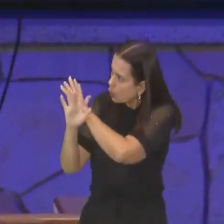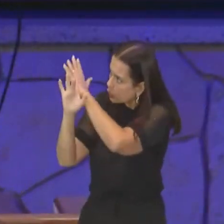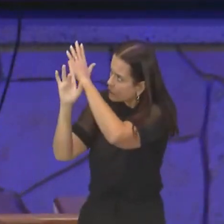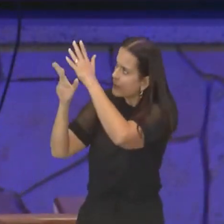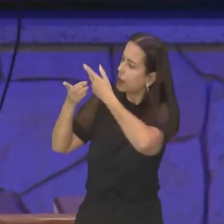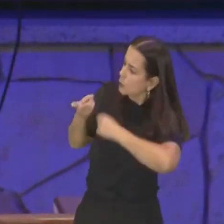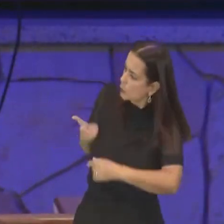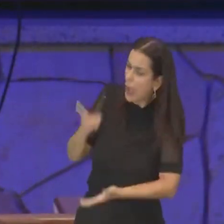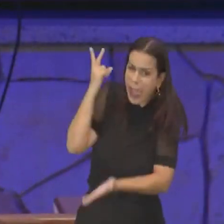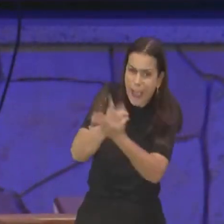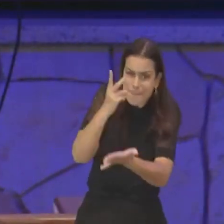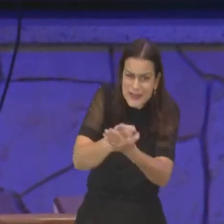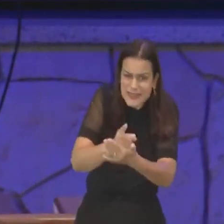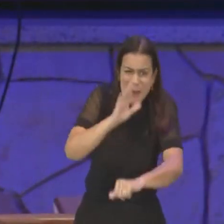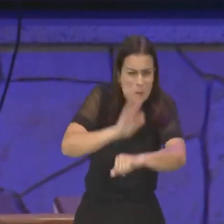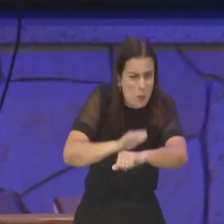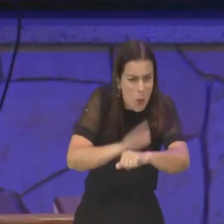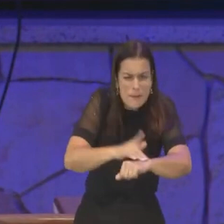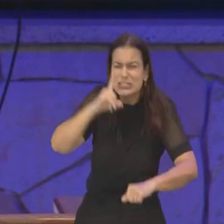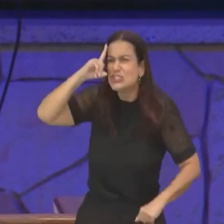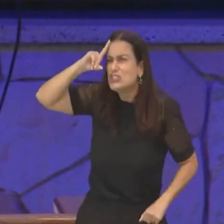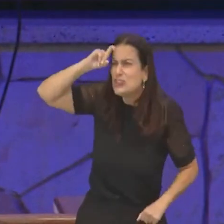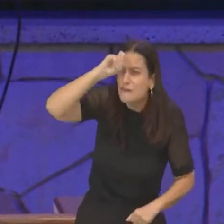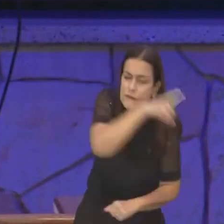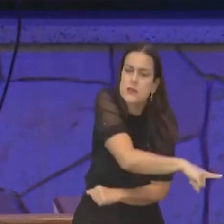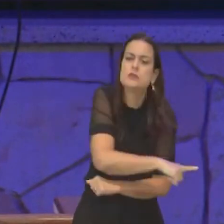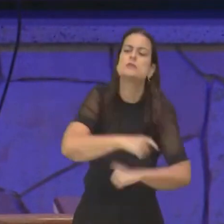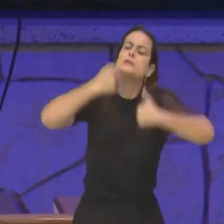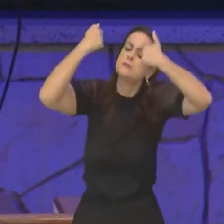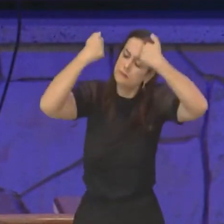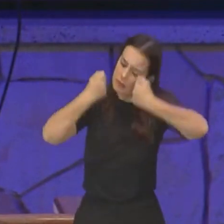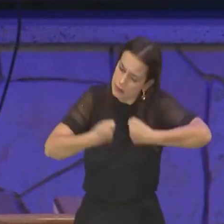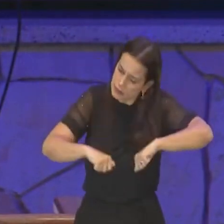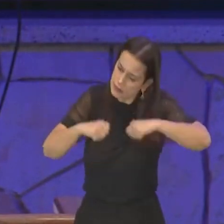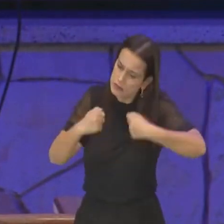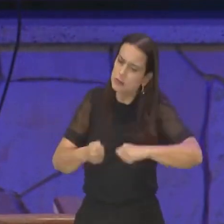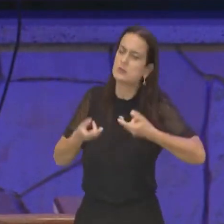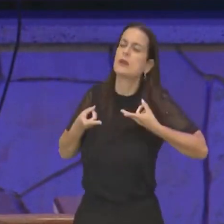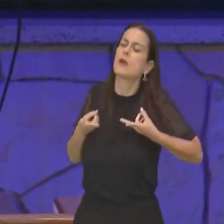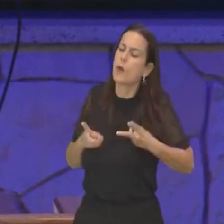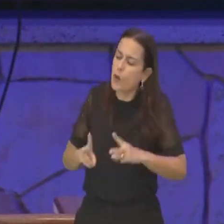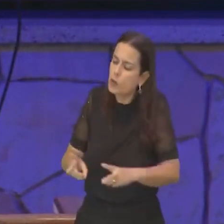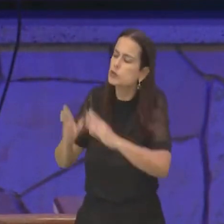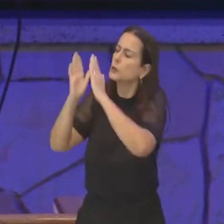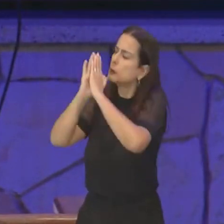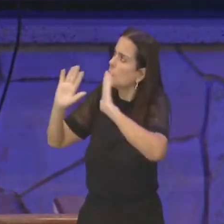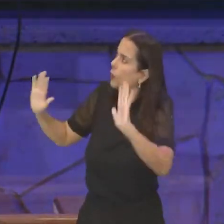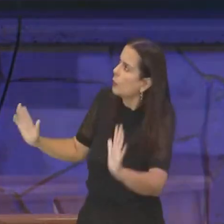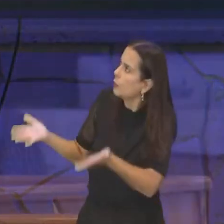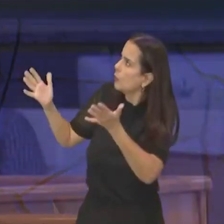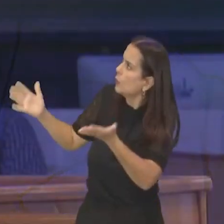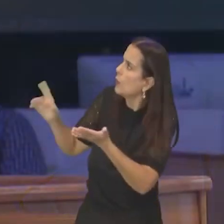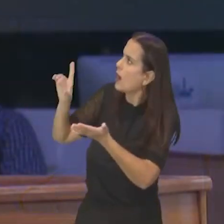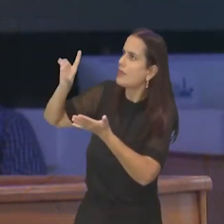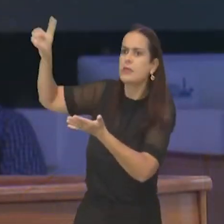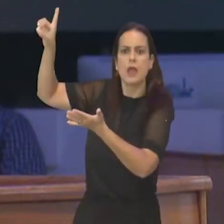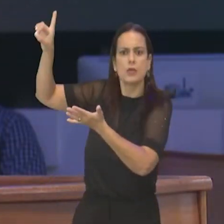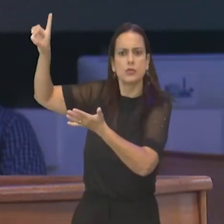Cristo mesmo nas mais diversas e piores circunstâncias da nossa existência.